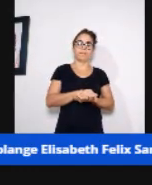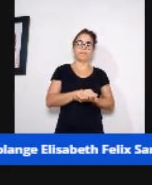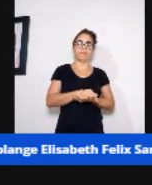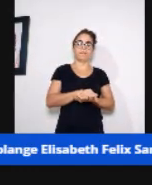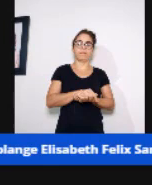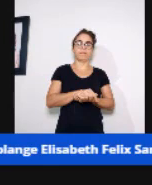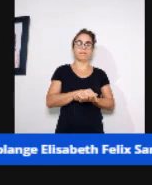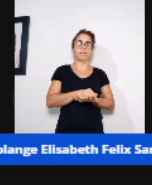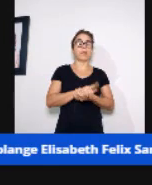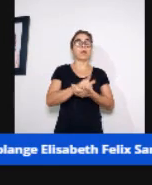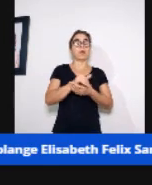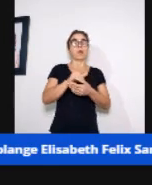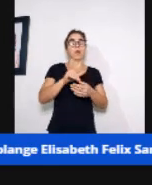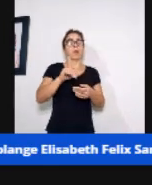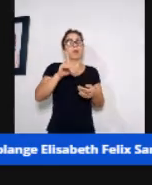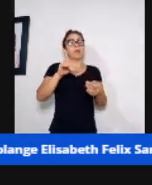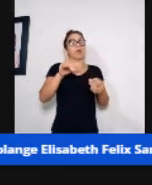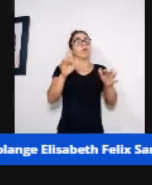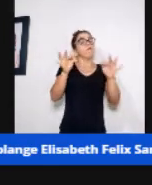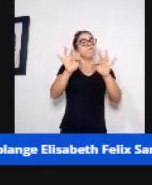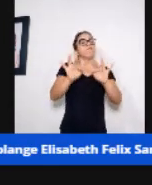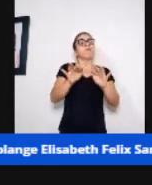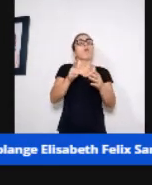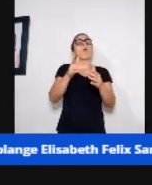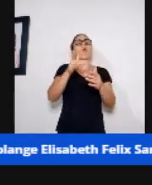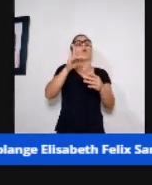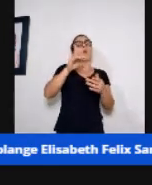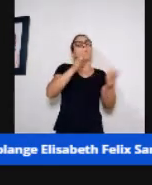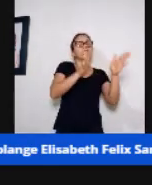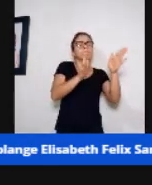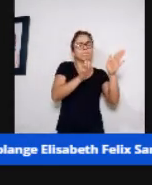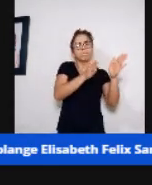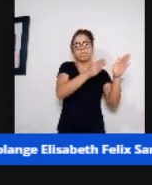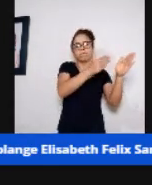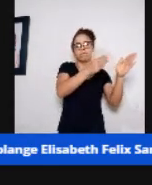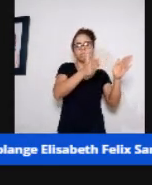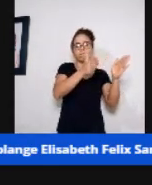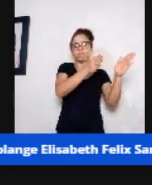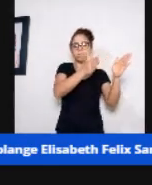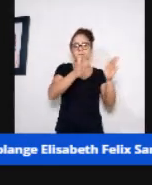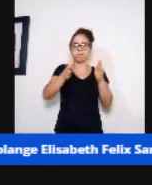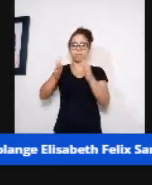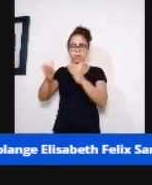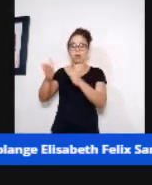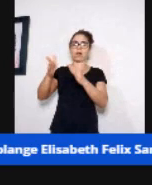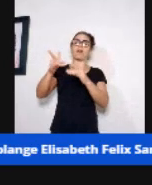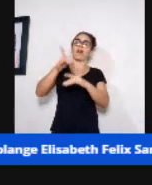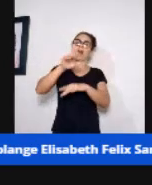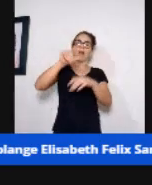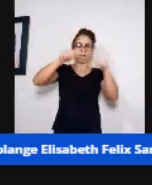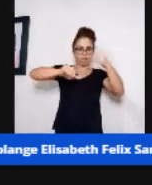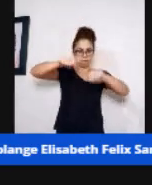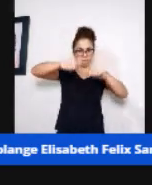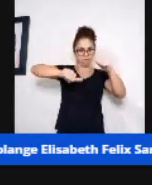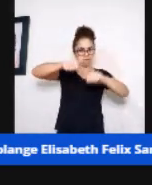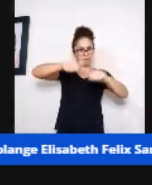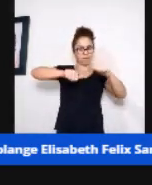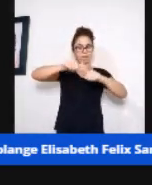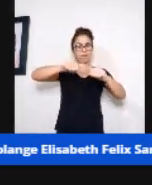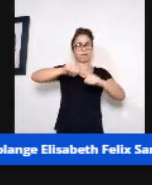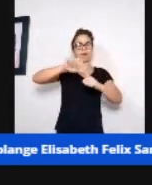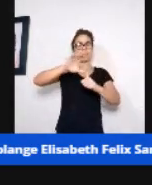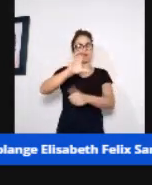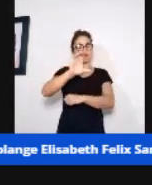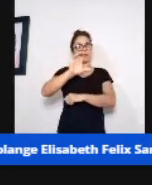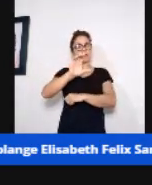Concluímos que o processo avaliativo sempre é de caráter singular. No que se refere aos estudantes, todo processo